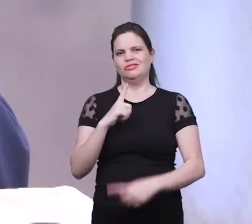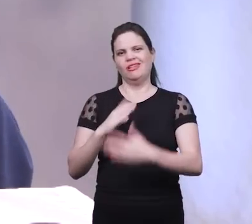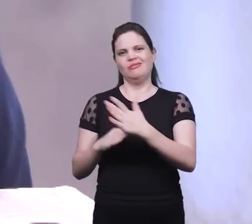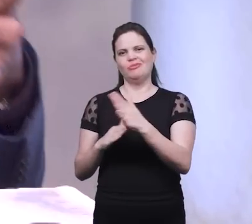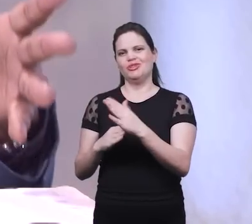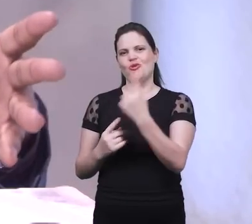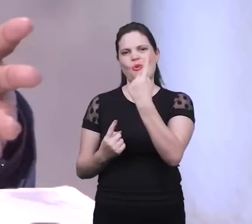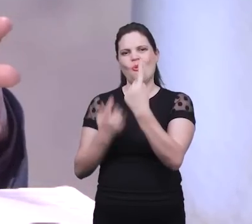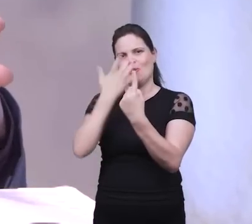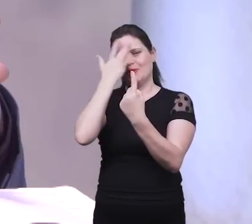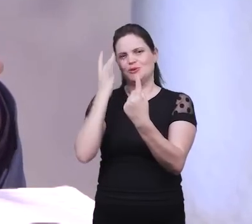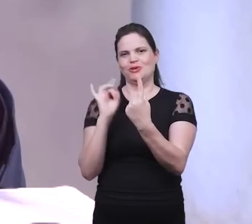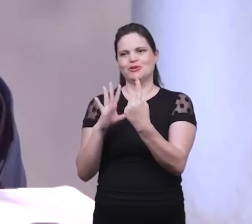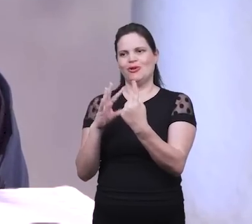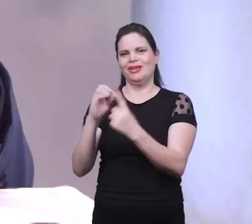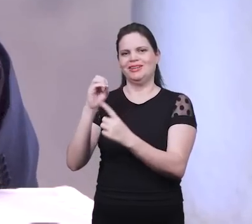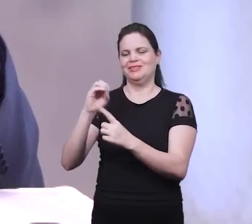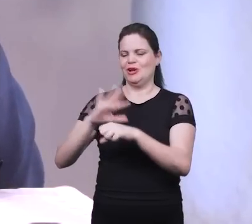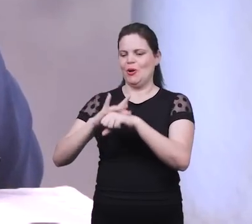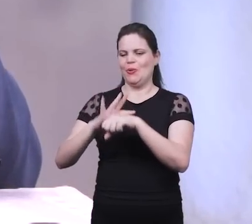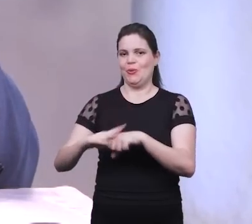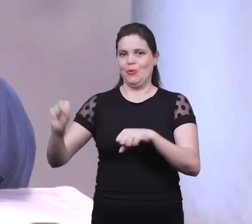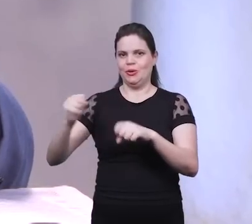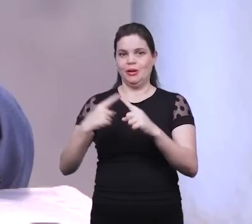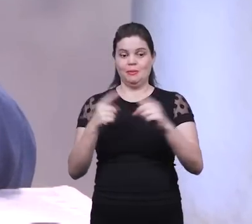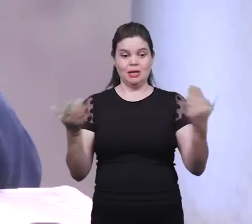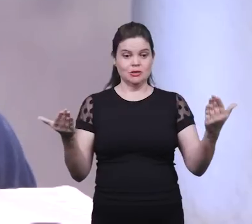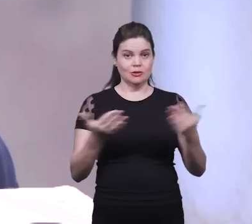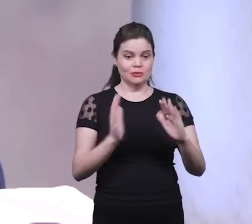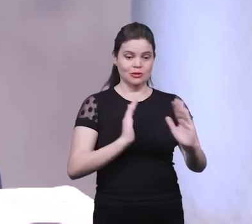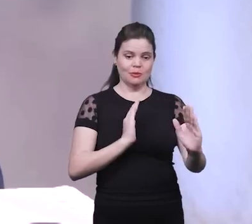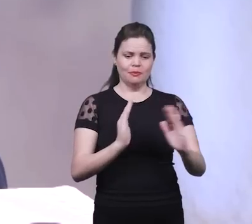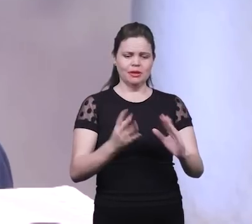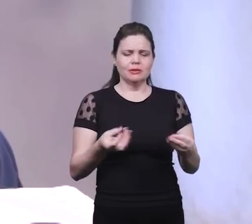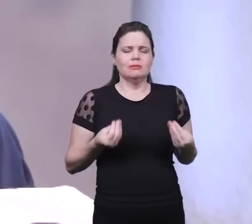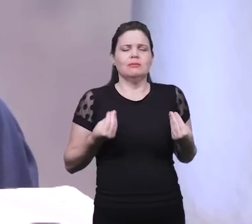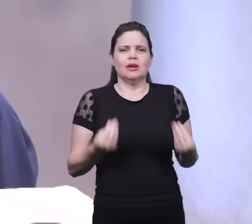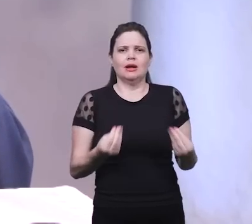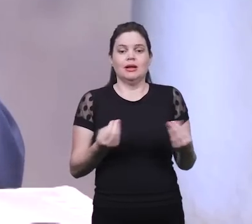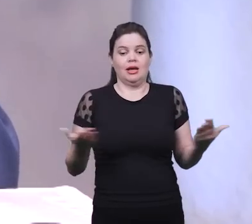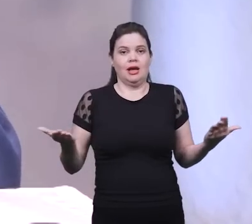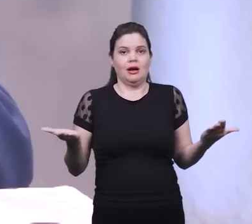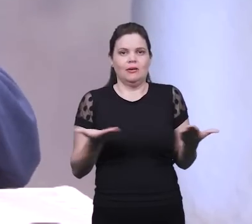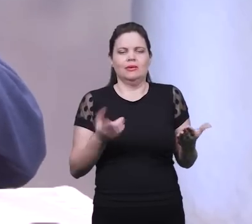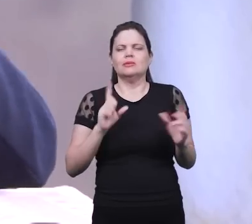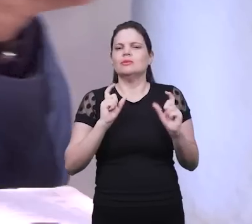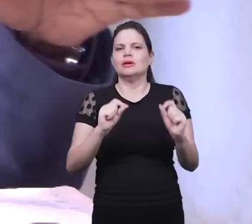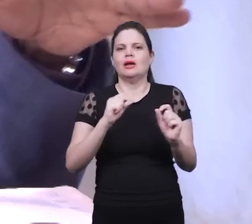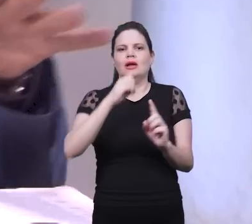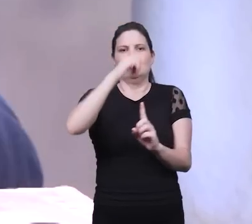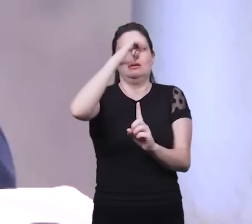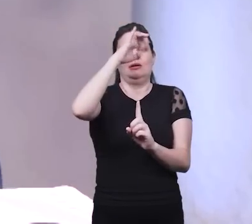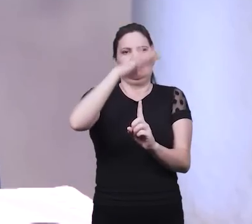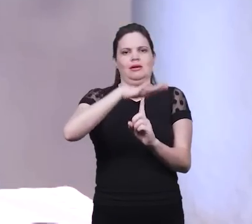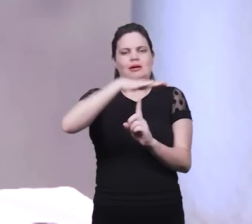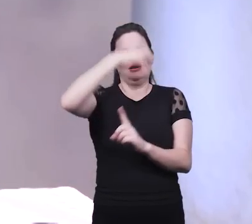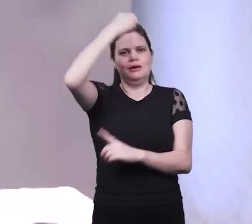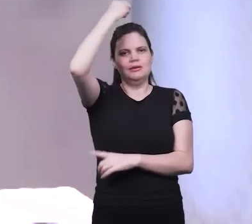não tem limite para Deus operar. Não tem somente o período em que o anjo descia para movimentar aquelas